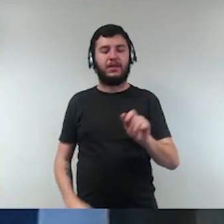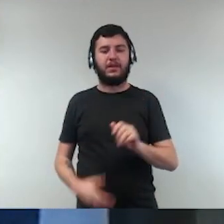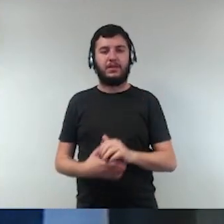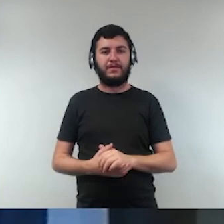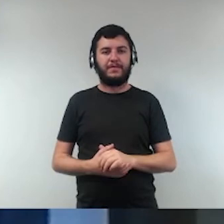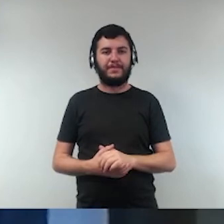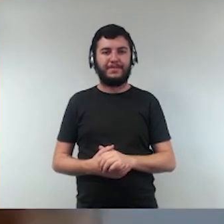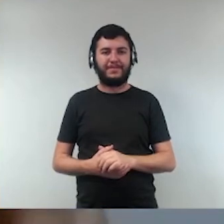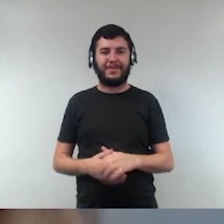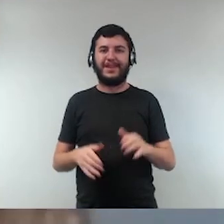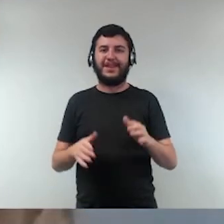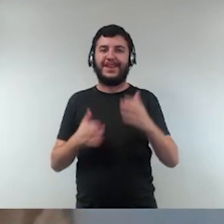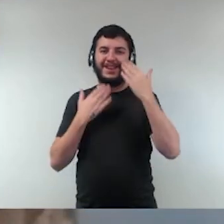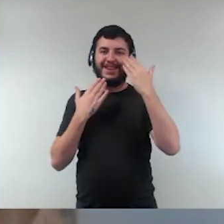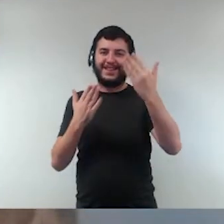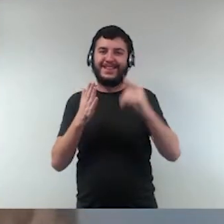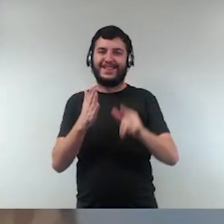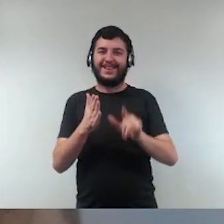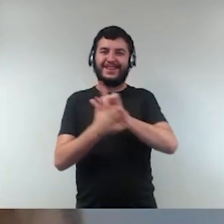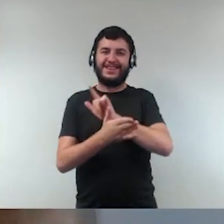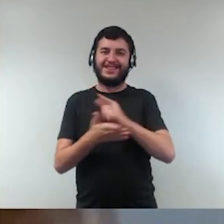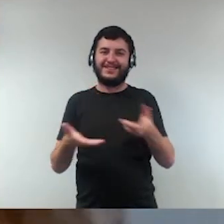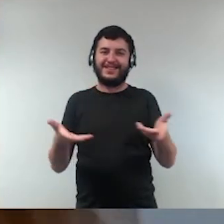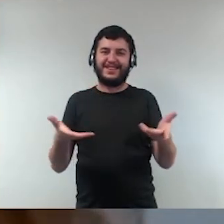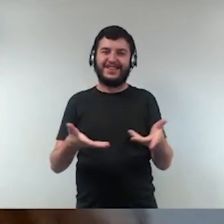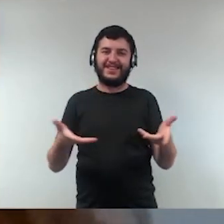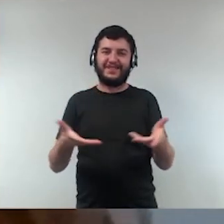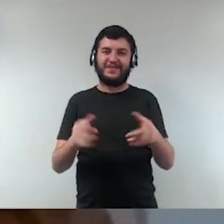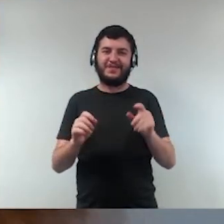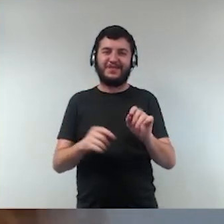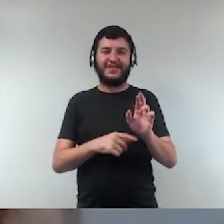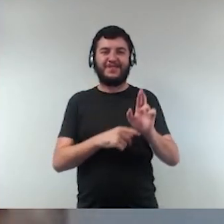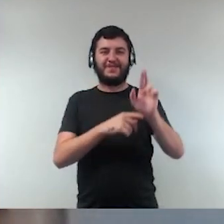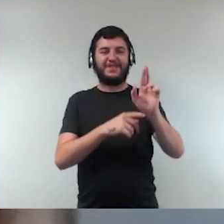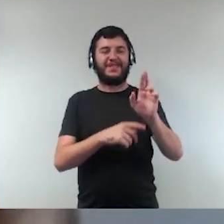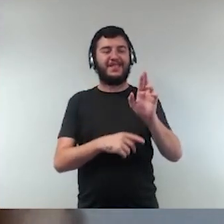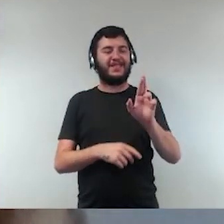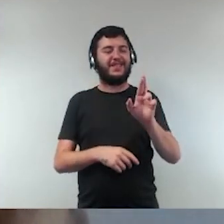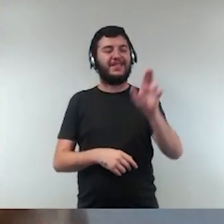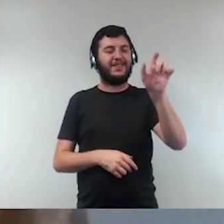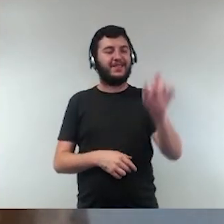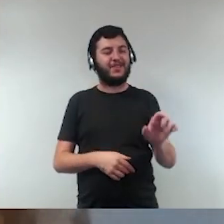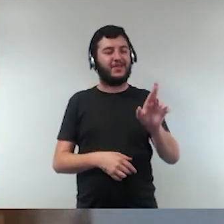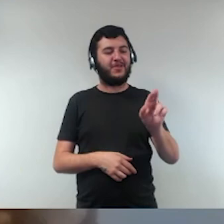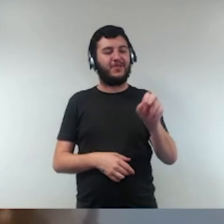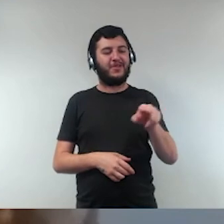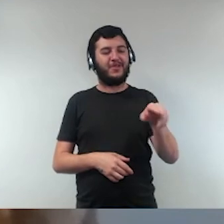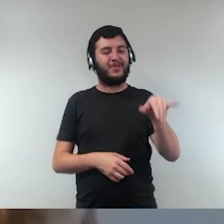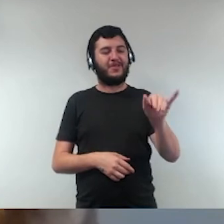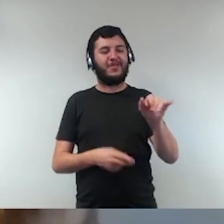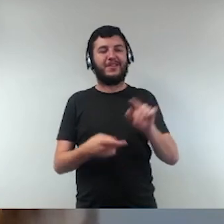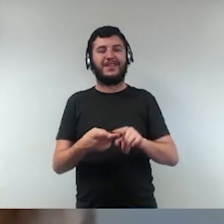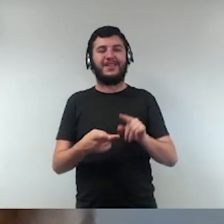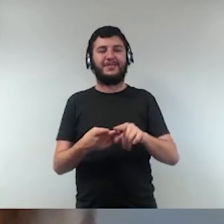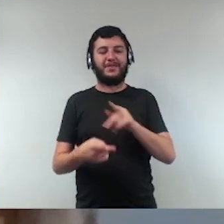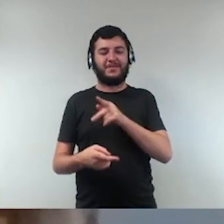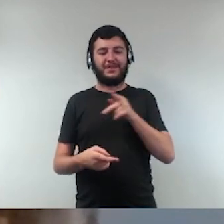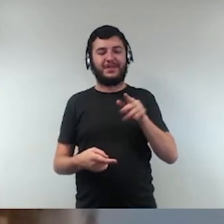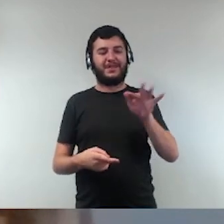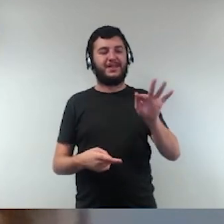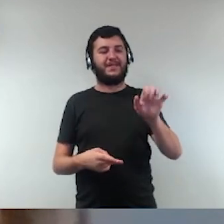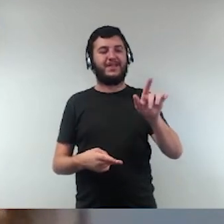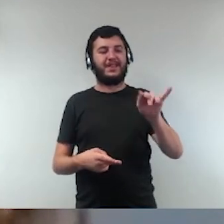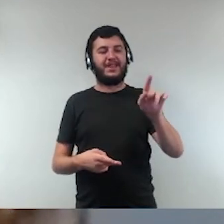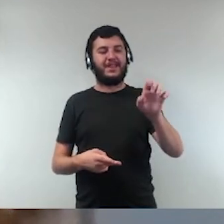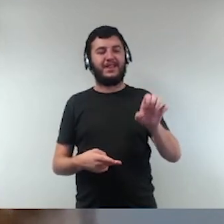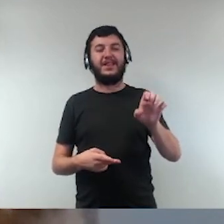Bom, eu já tinha agradecido, né? Mas agora nas pessoas também do Rony, do Felipe Santa Cruz. E obrigada, Fernando, pela